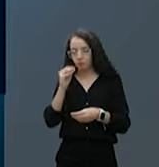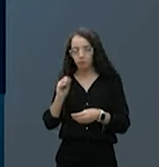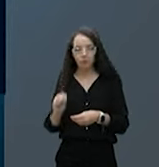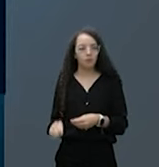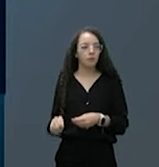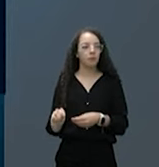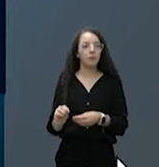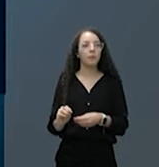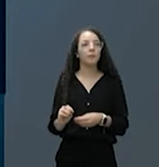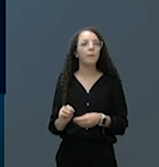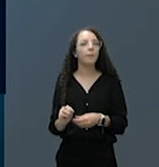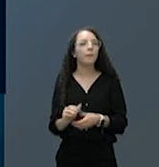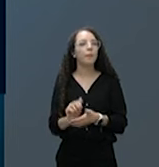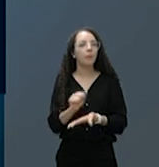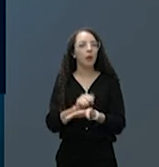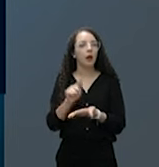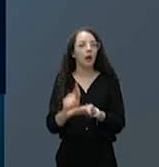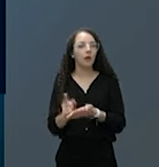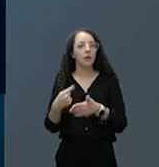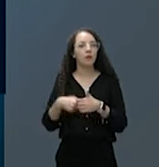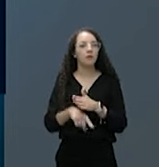presidente.